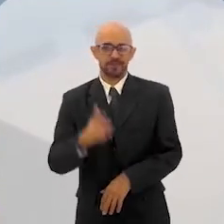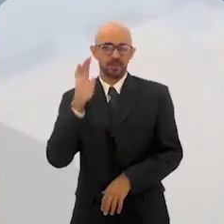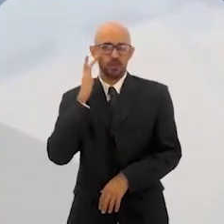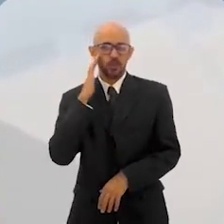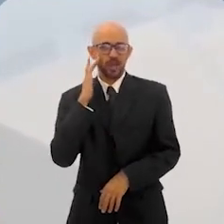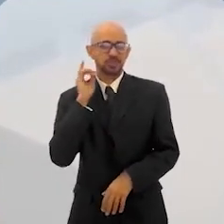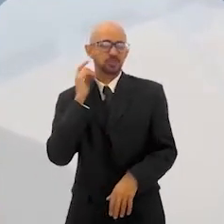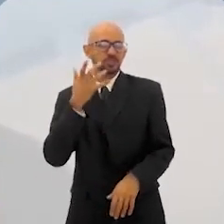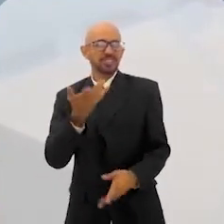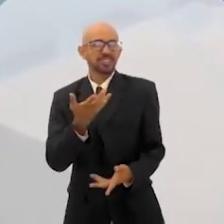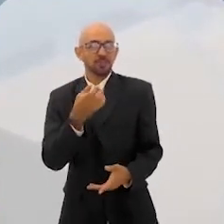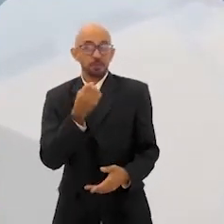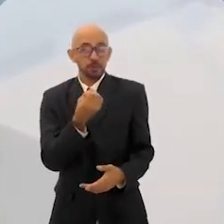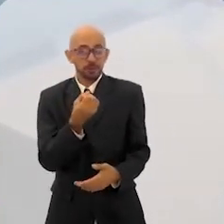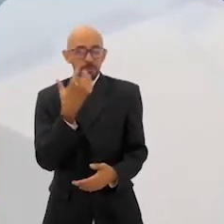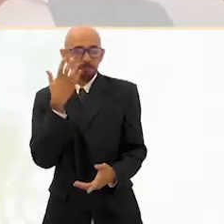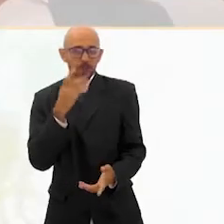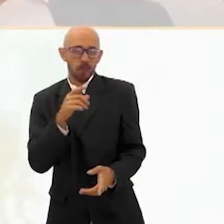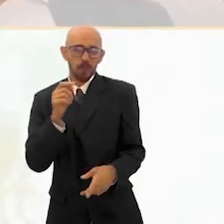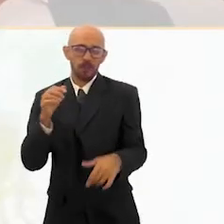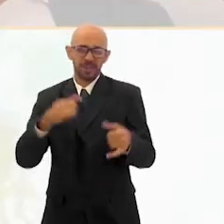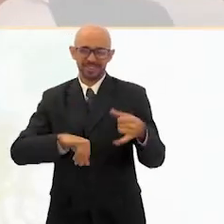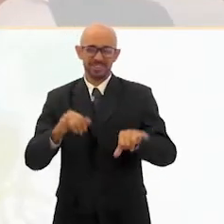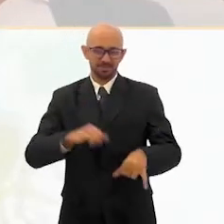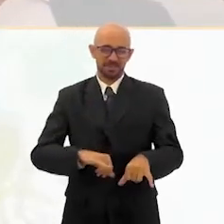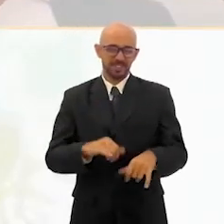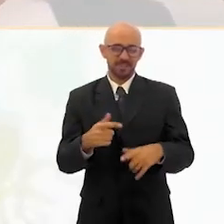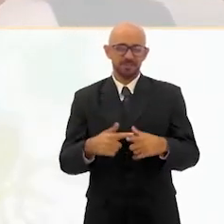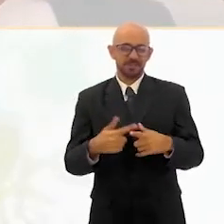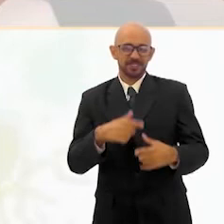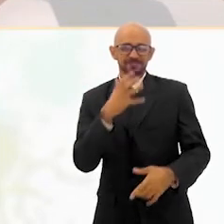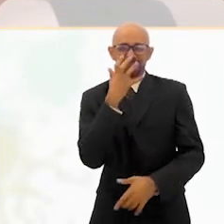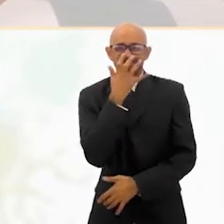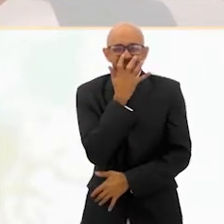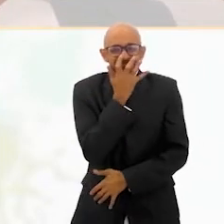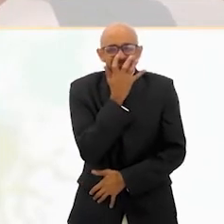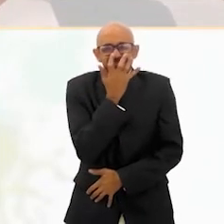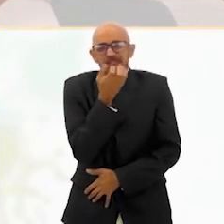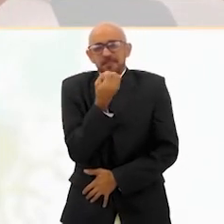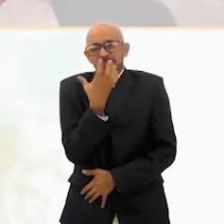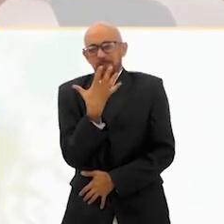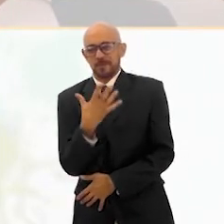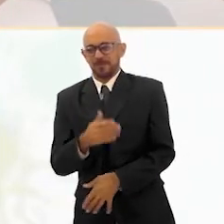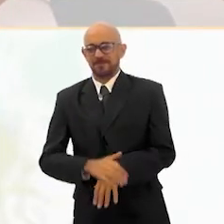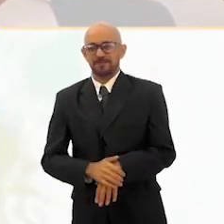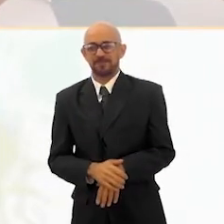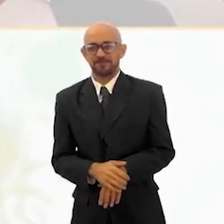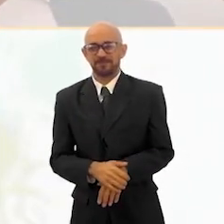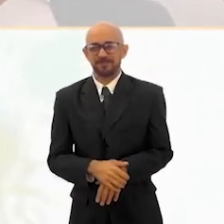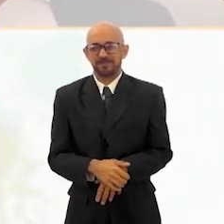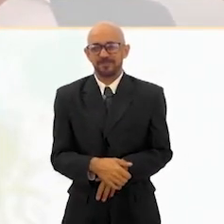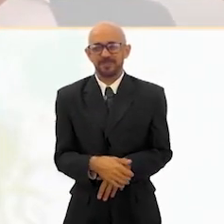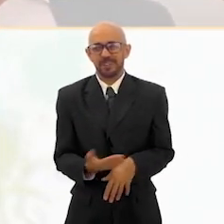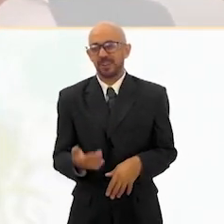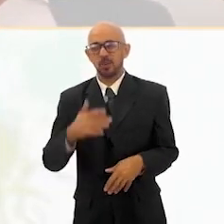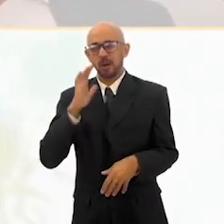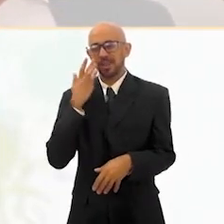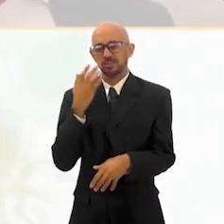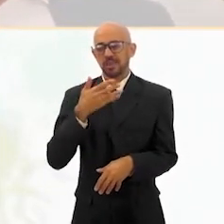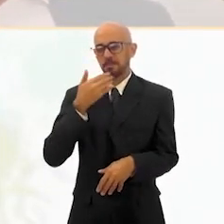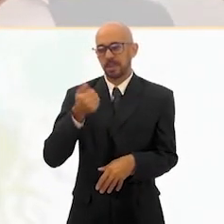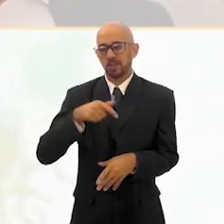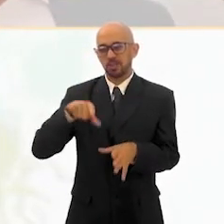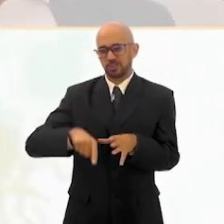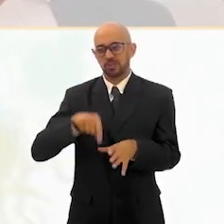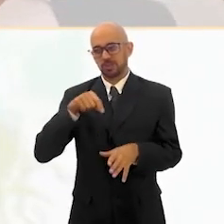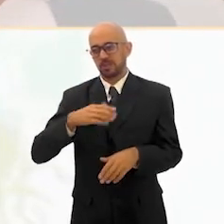que eu me encontrei ali na área da Química, Escolheu porque super certo, super e assim, certo. eu acho que não tinha outra escolha